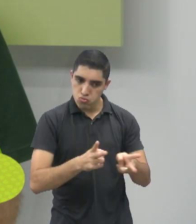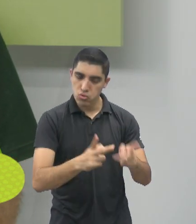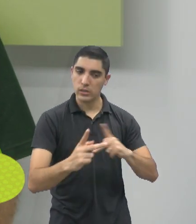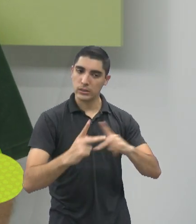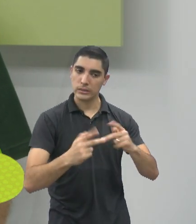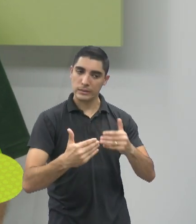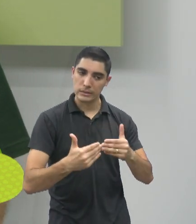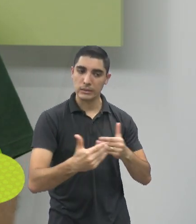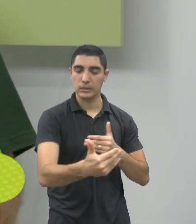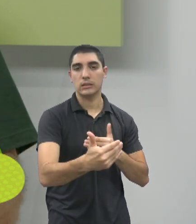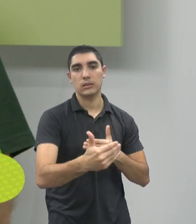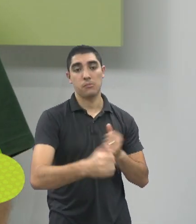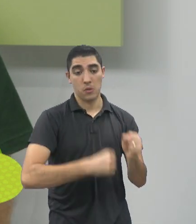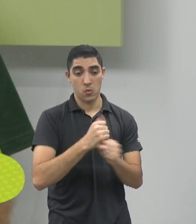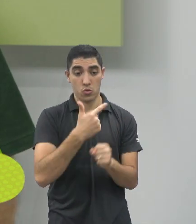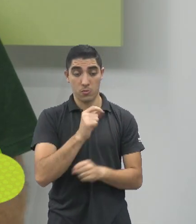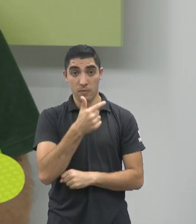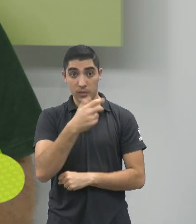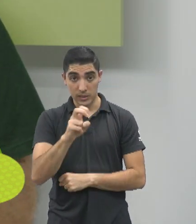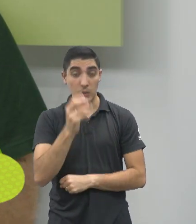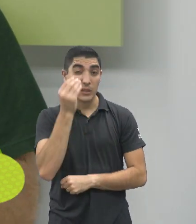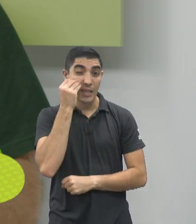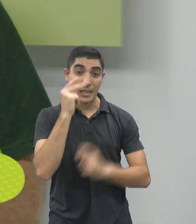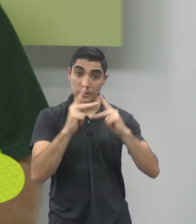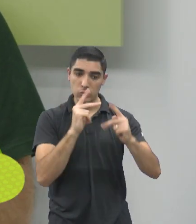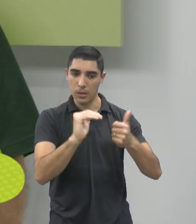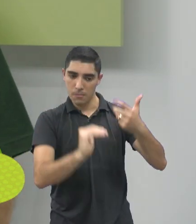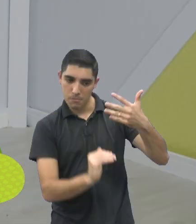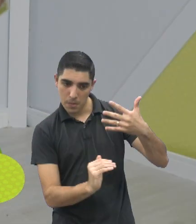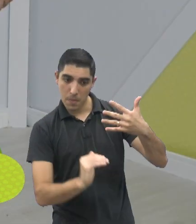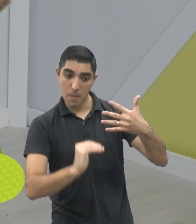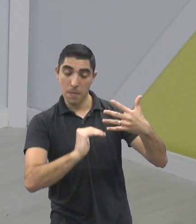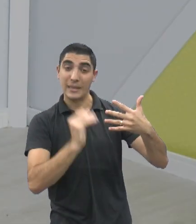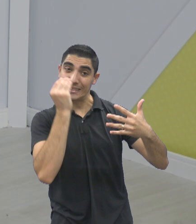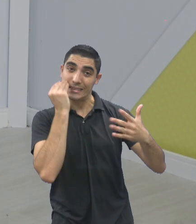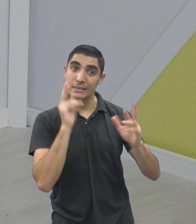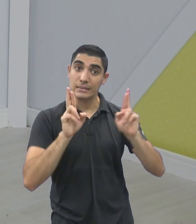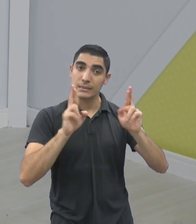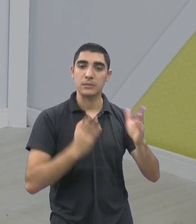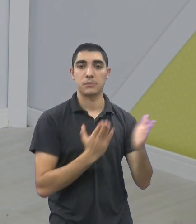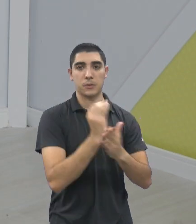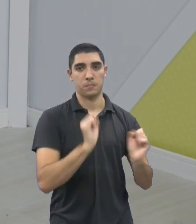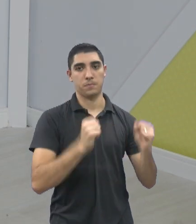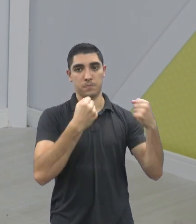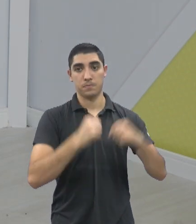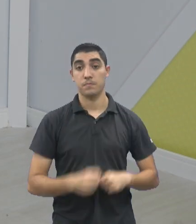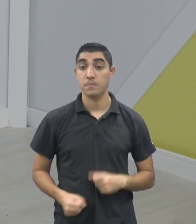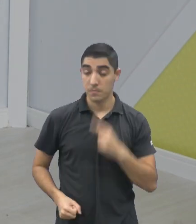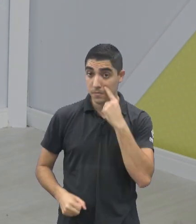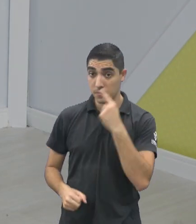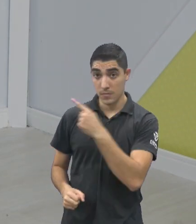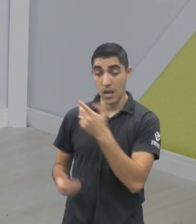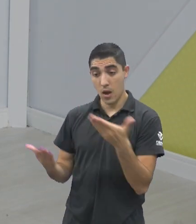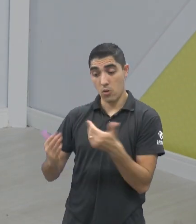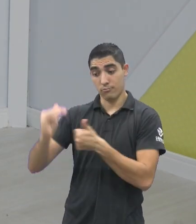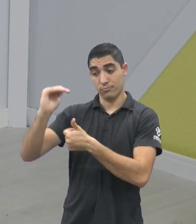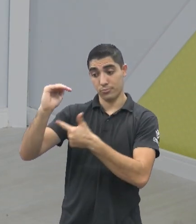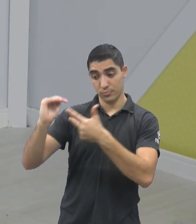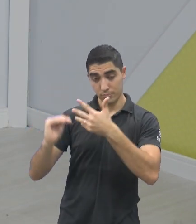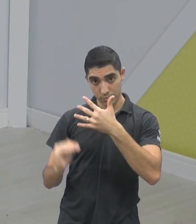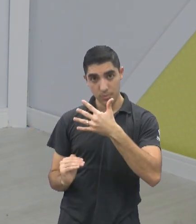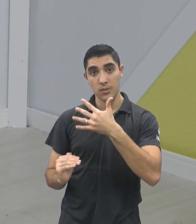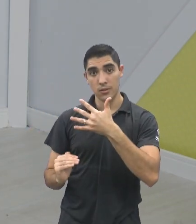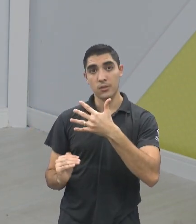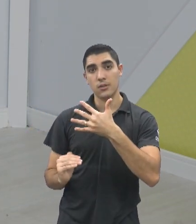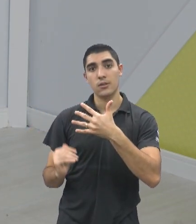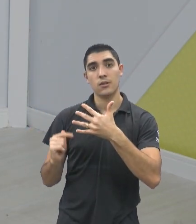para 2025 tentar uma posição melhor, já pensando nos playoffs. Piteco no Pique coloca a classificação atual do NBB pra gente ver como é que